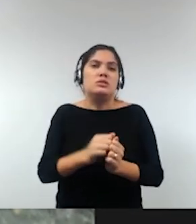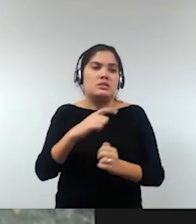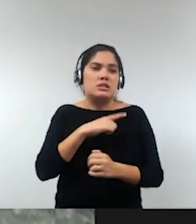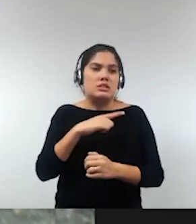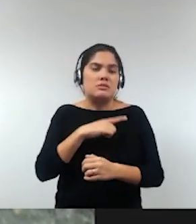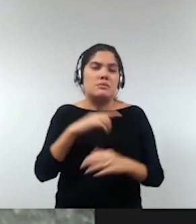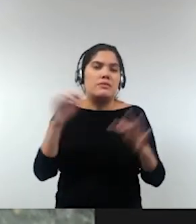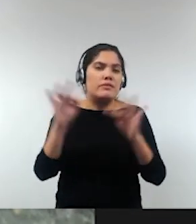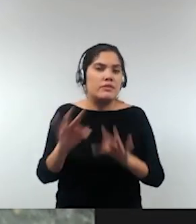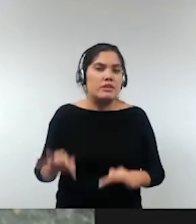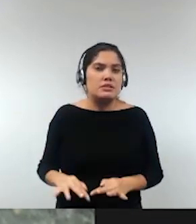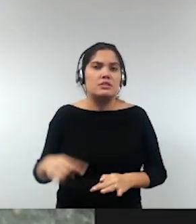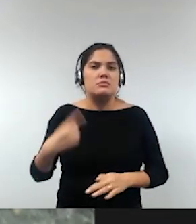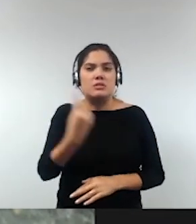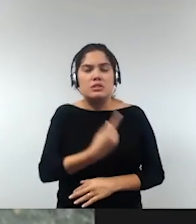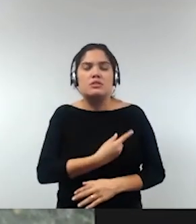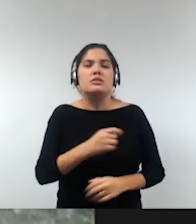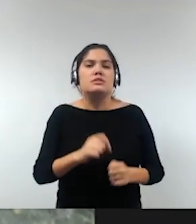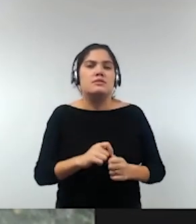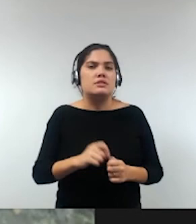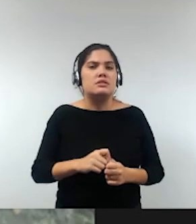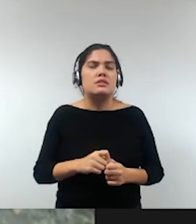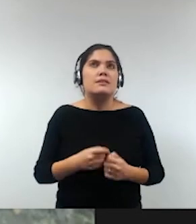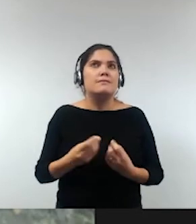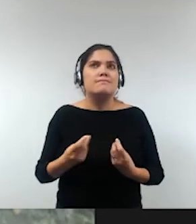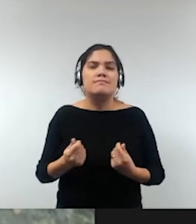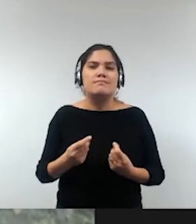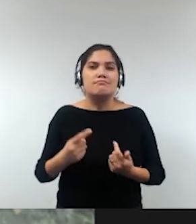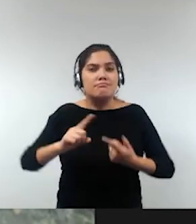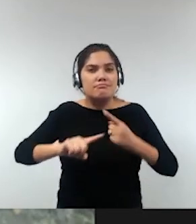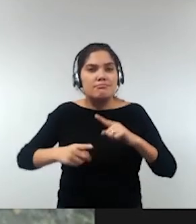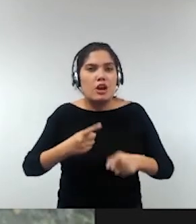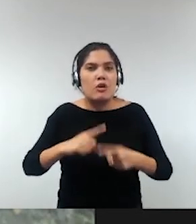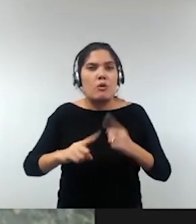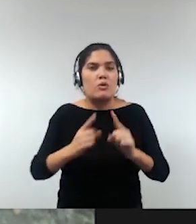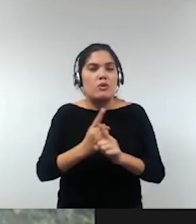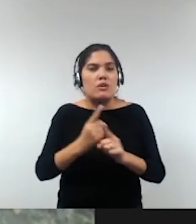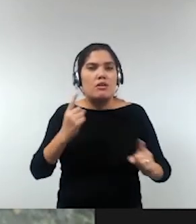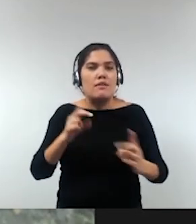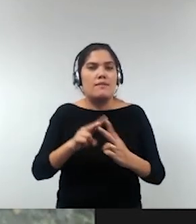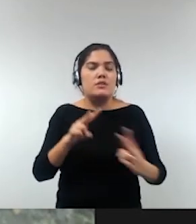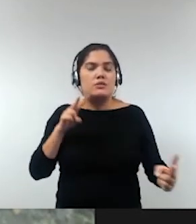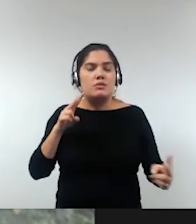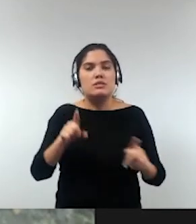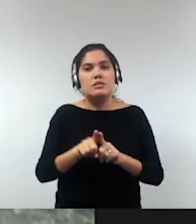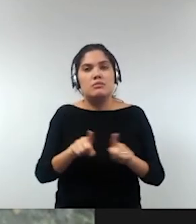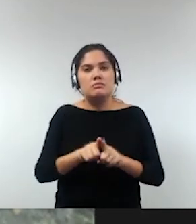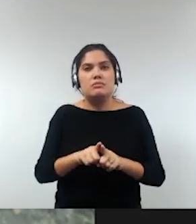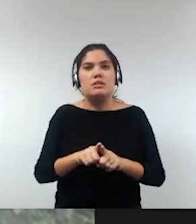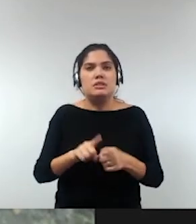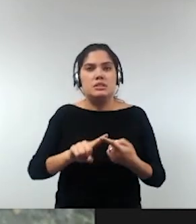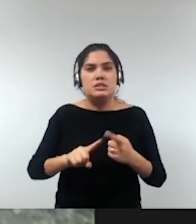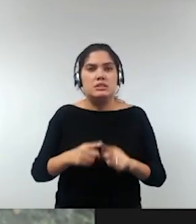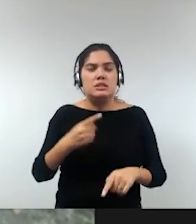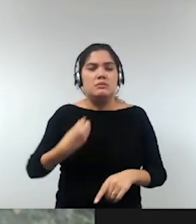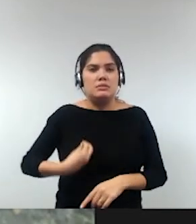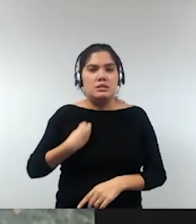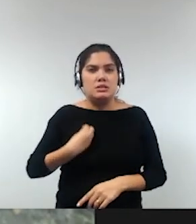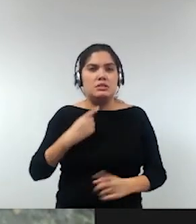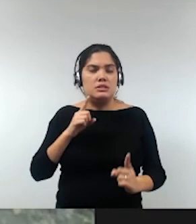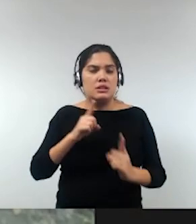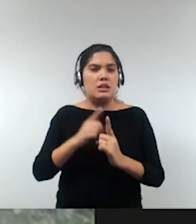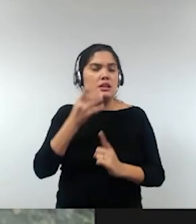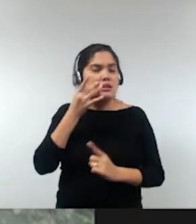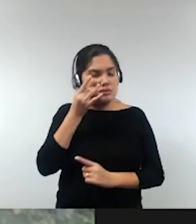grande felicidade para a gente fazer tanto acordo virtual como as mediações presenciais, conduzidas aí